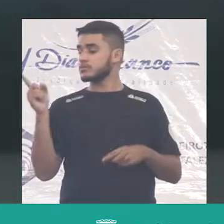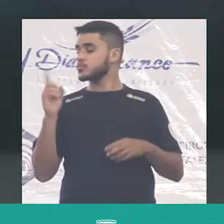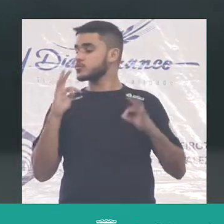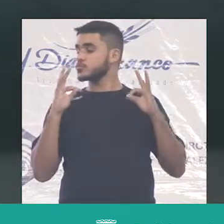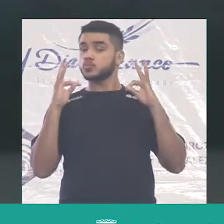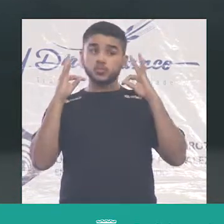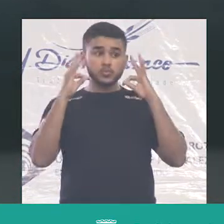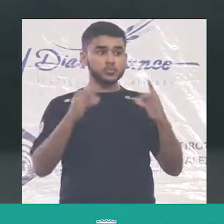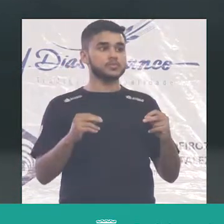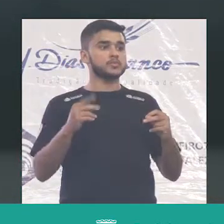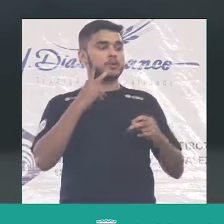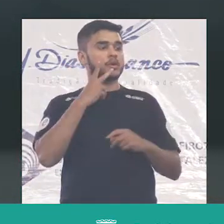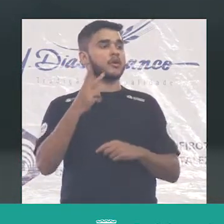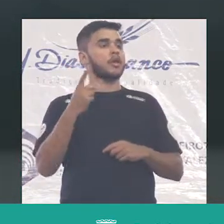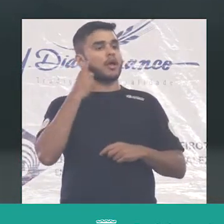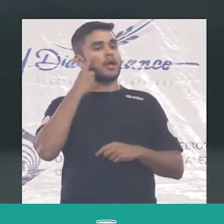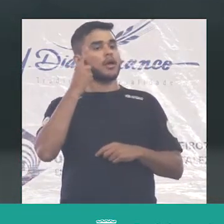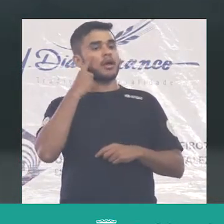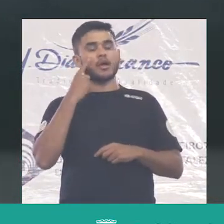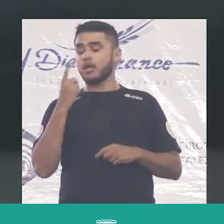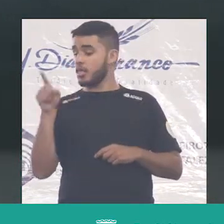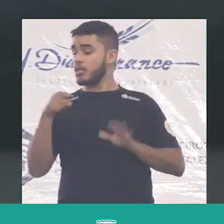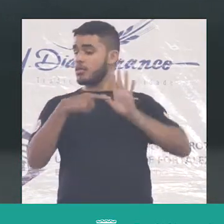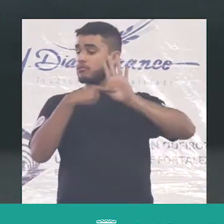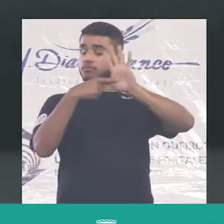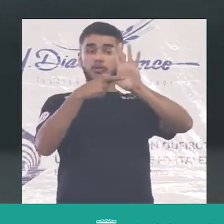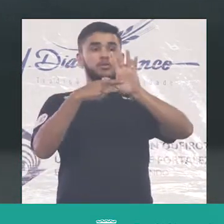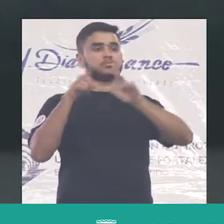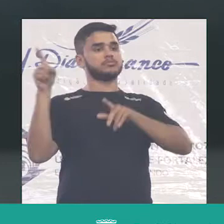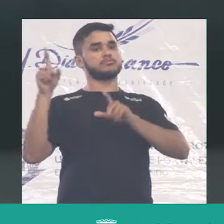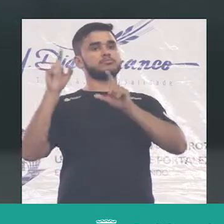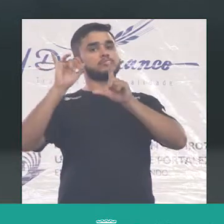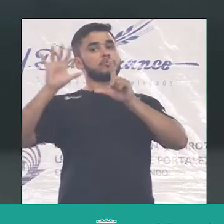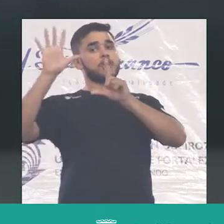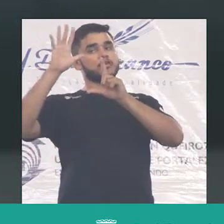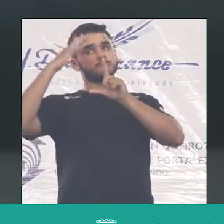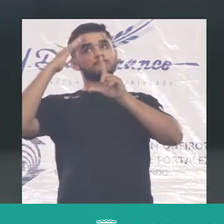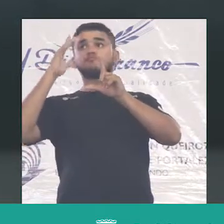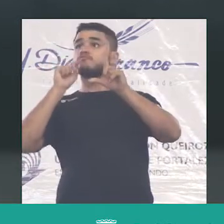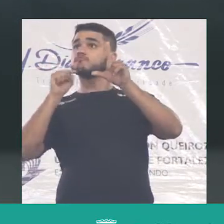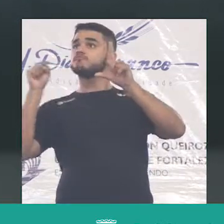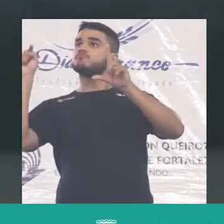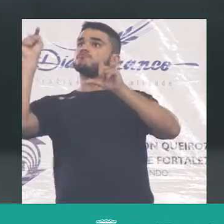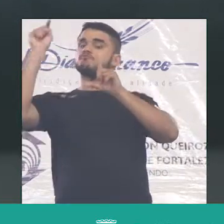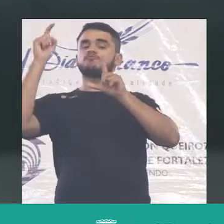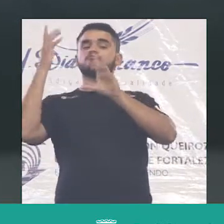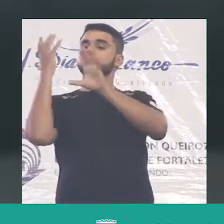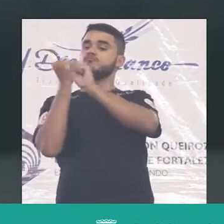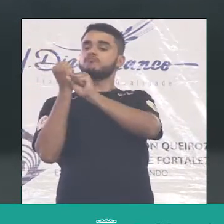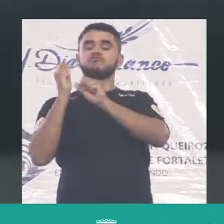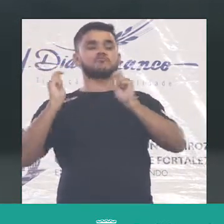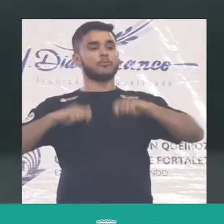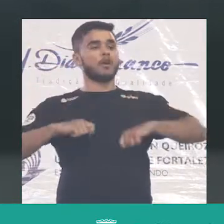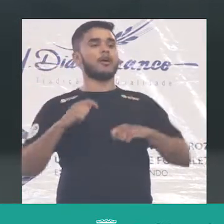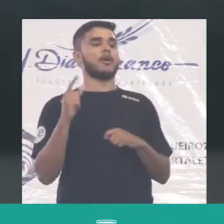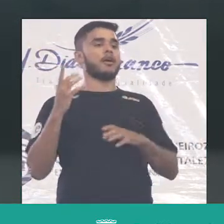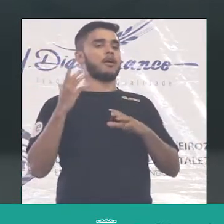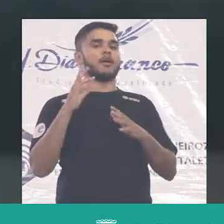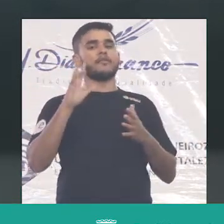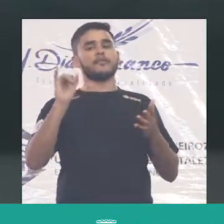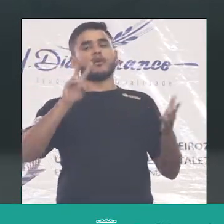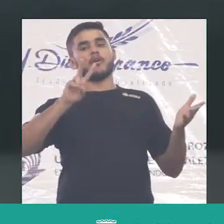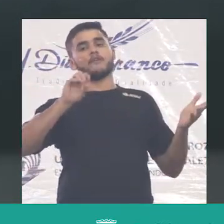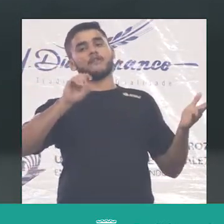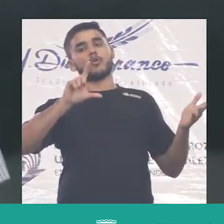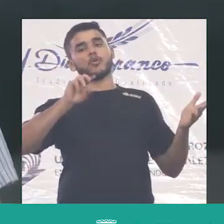aí através dessa figura. E a partir da tradução com essa figura, você calcular